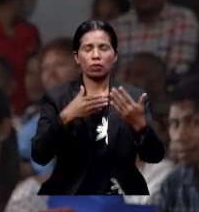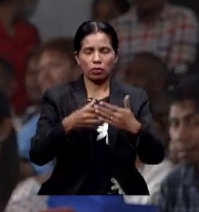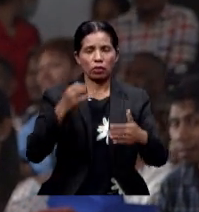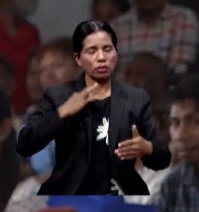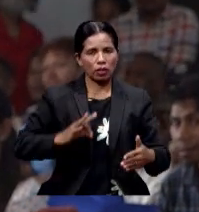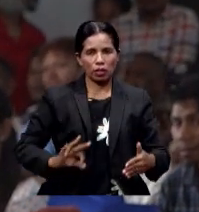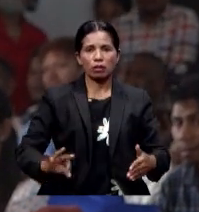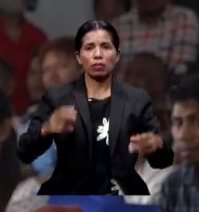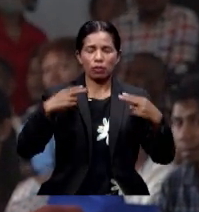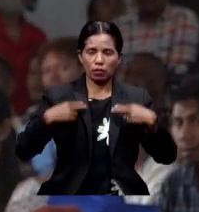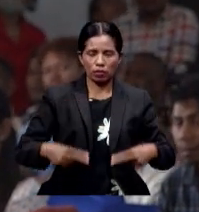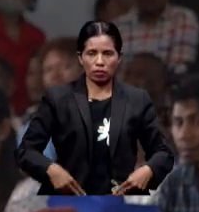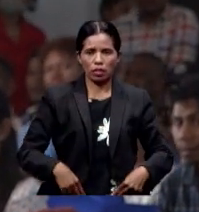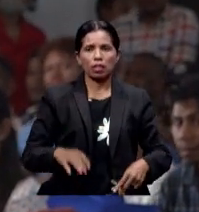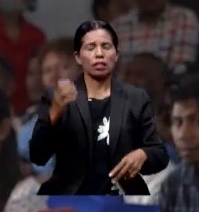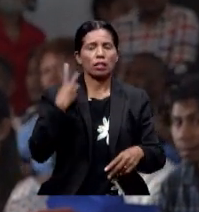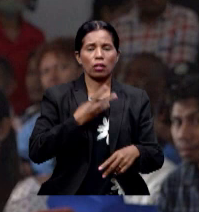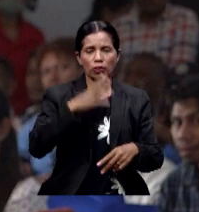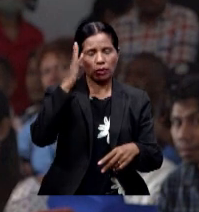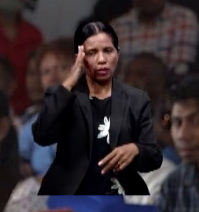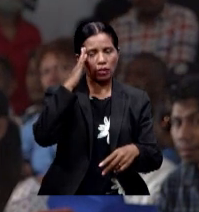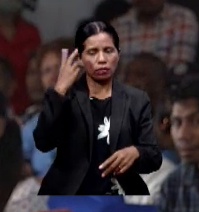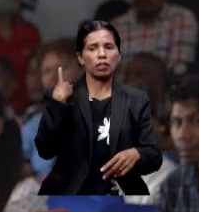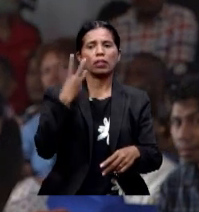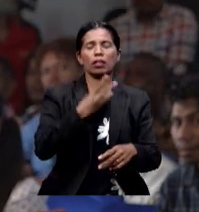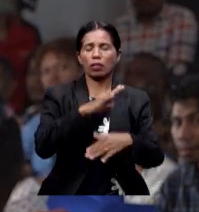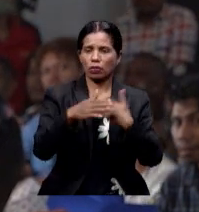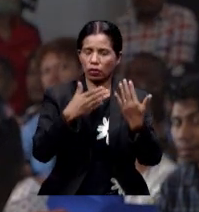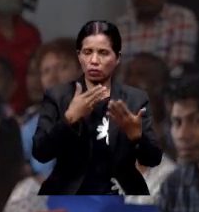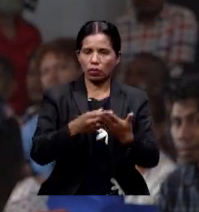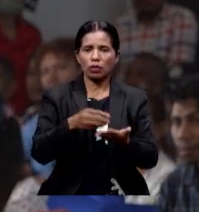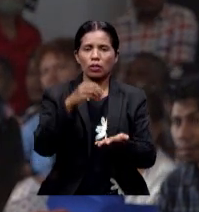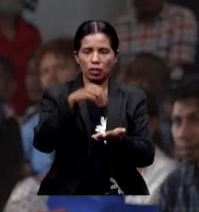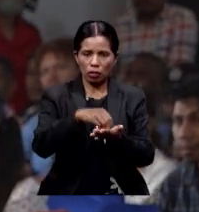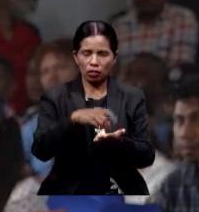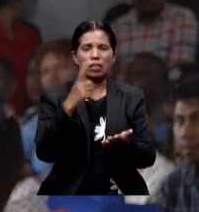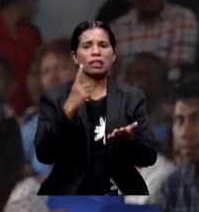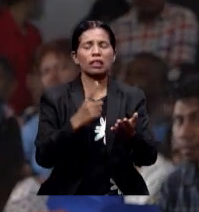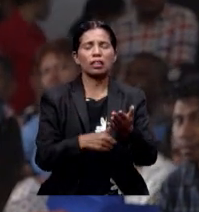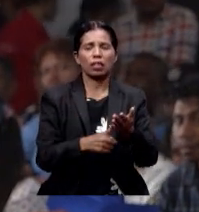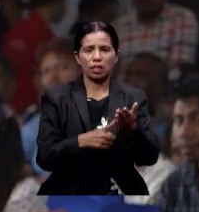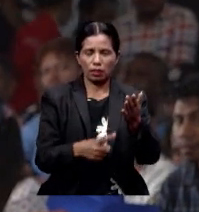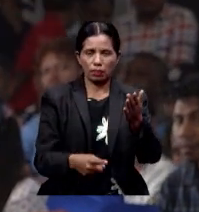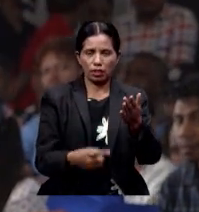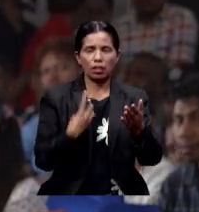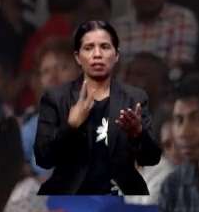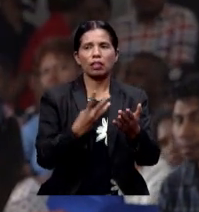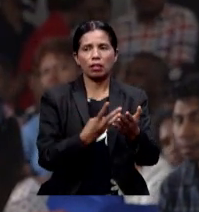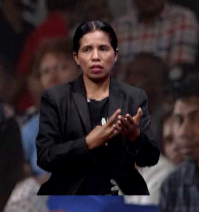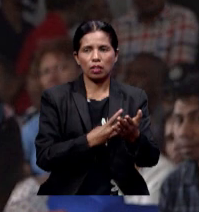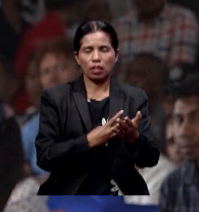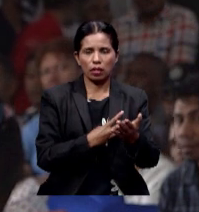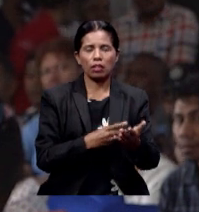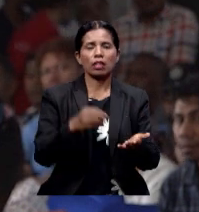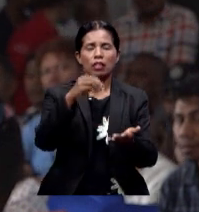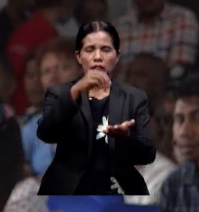humana, a mãe que está aí de auto consciente, que está saída mas quer que nanis e de lei ina, consagra